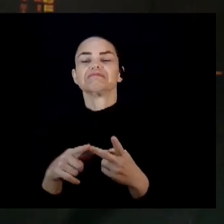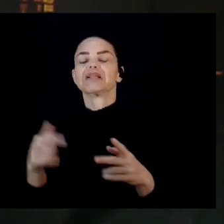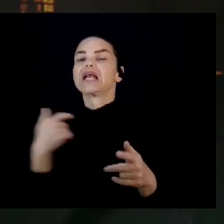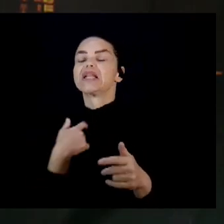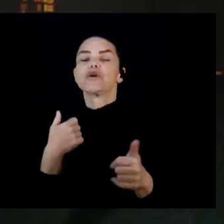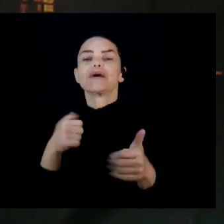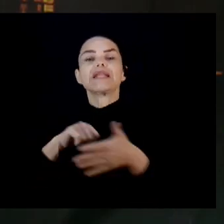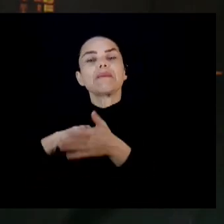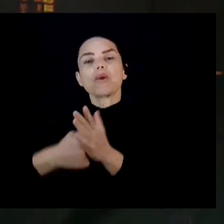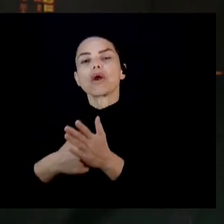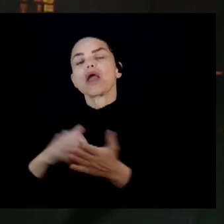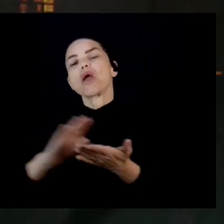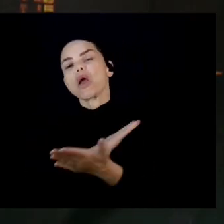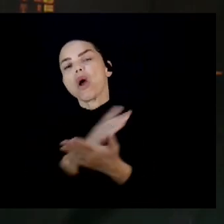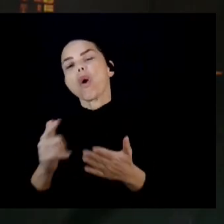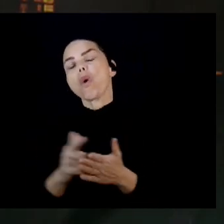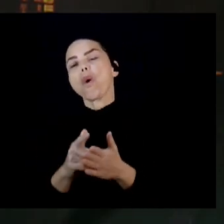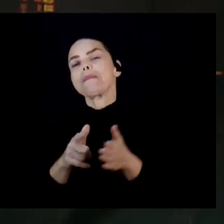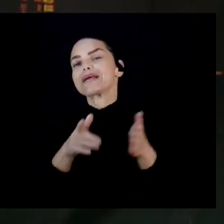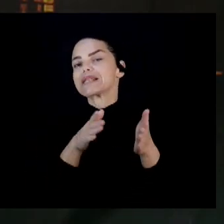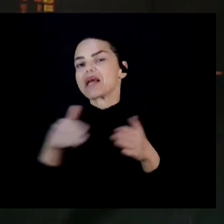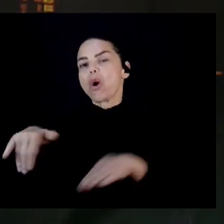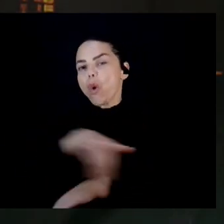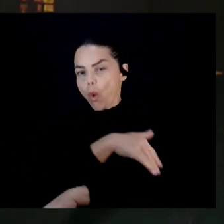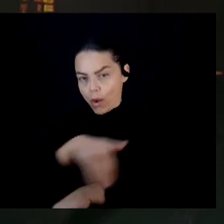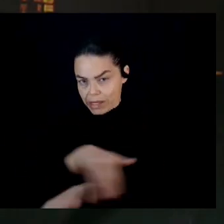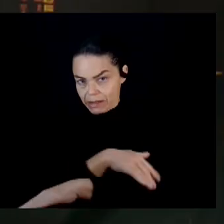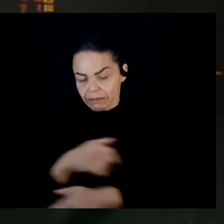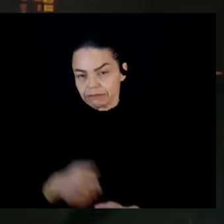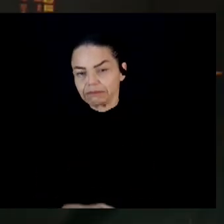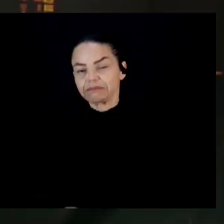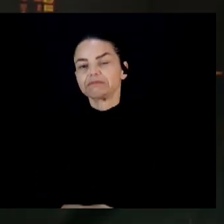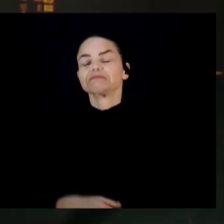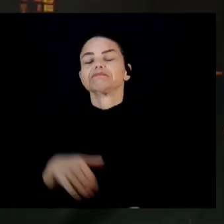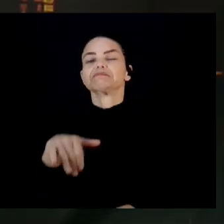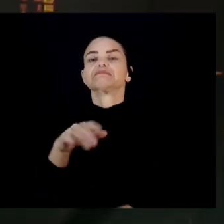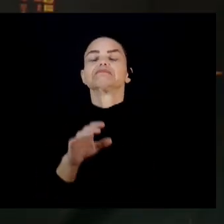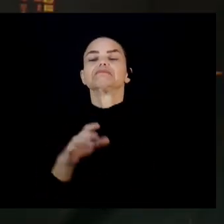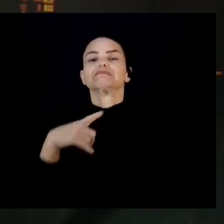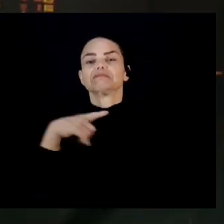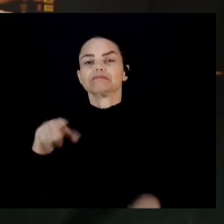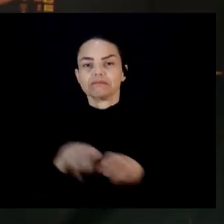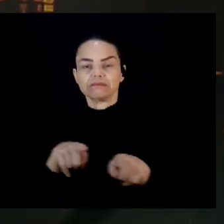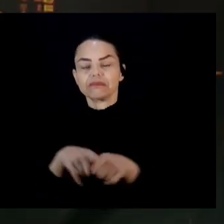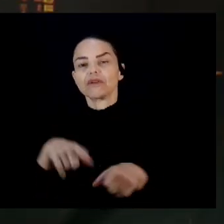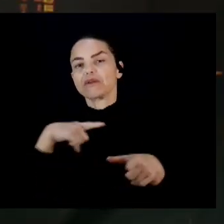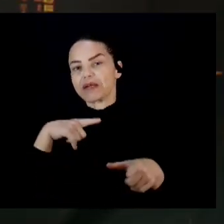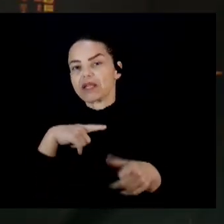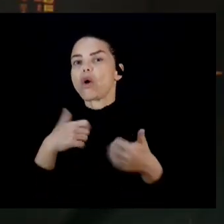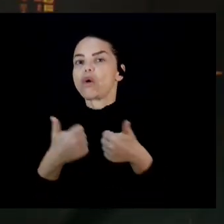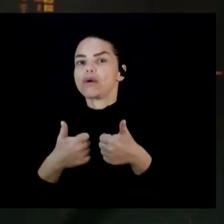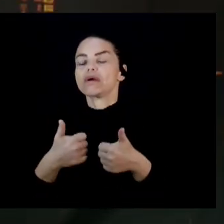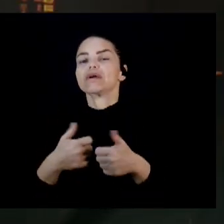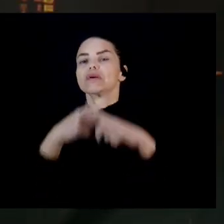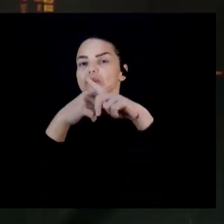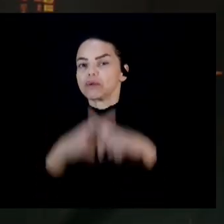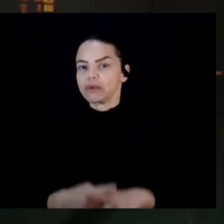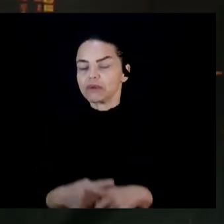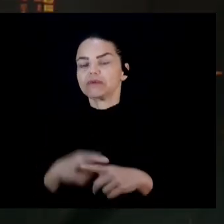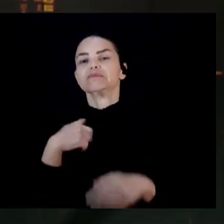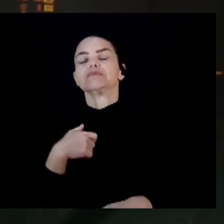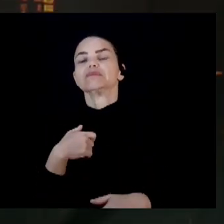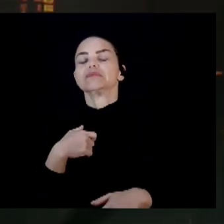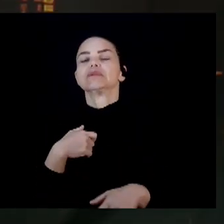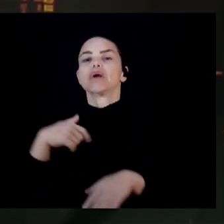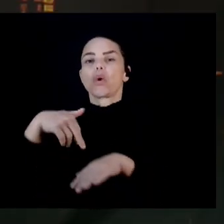Amaral, nas proximidades da Avenida Princesa do Oeste, onde também ocorrerá o desembarque dos jogadores.